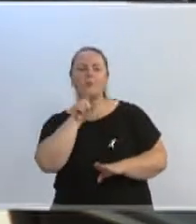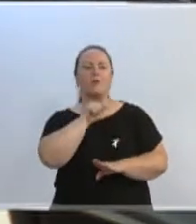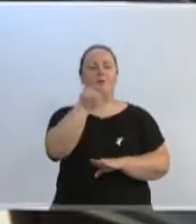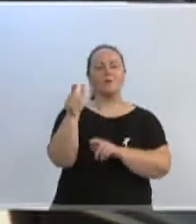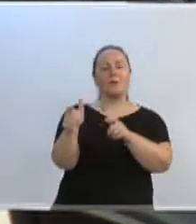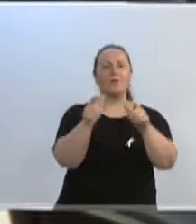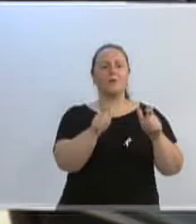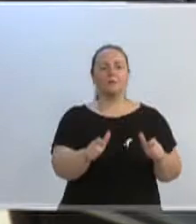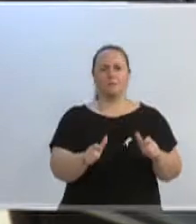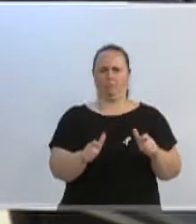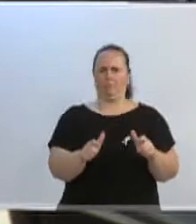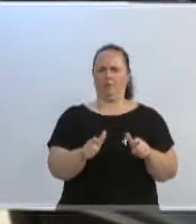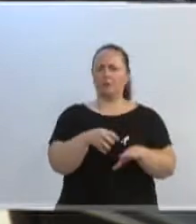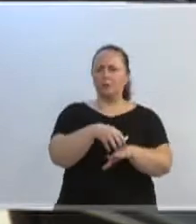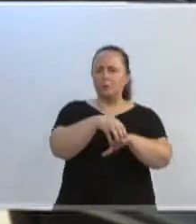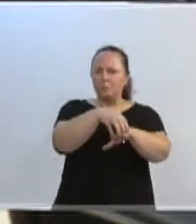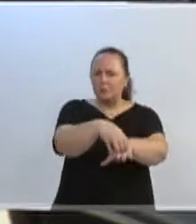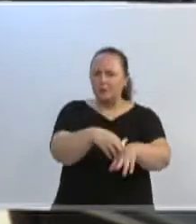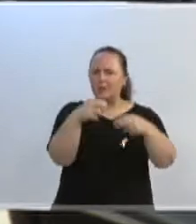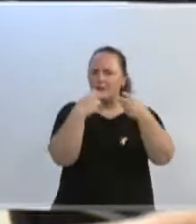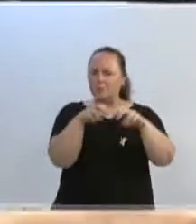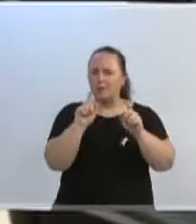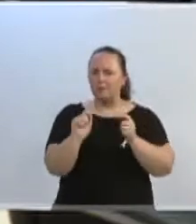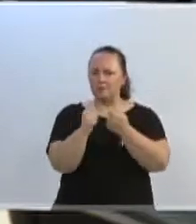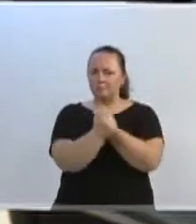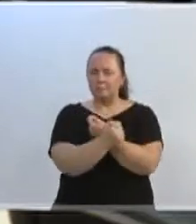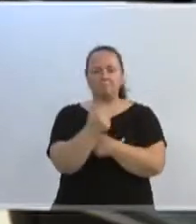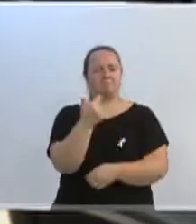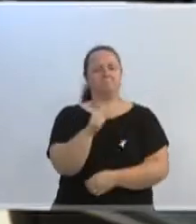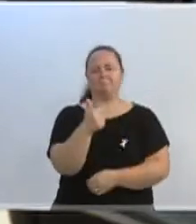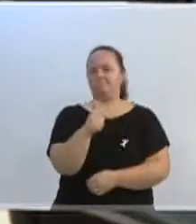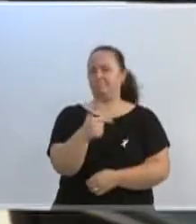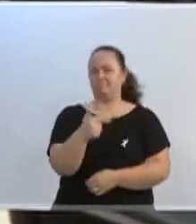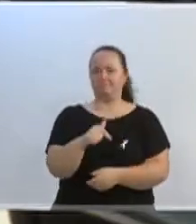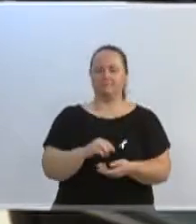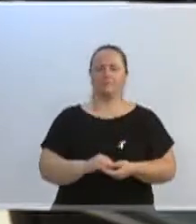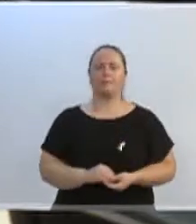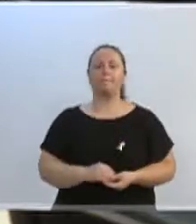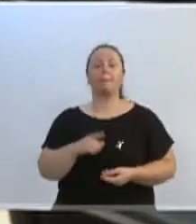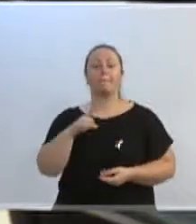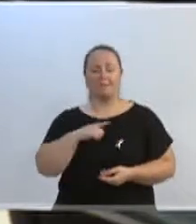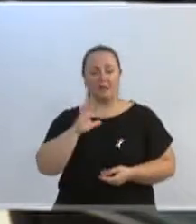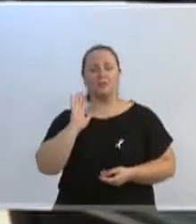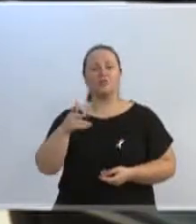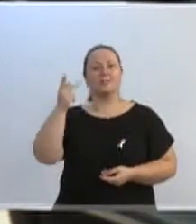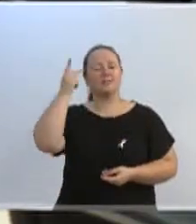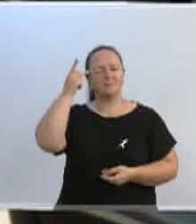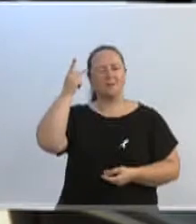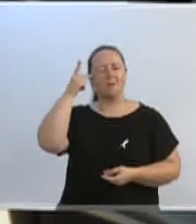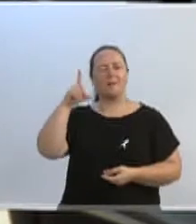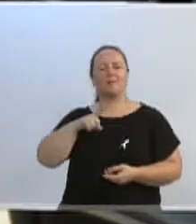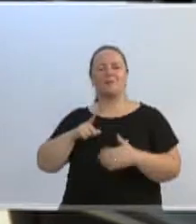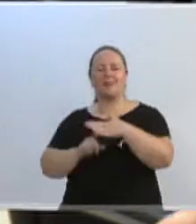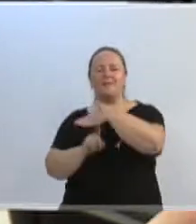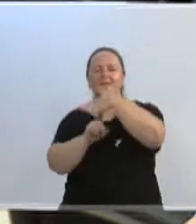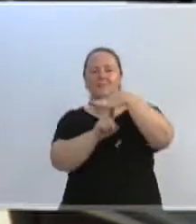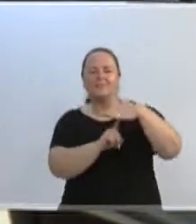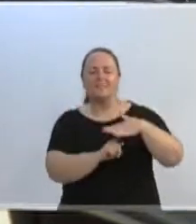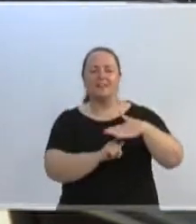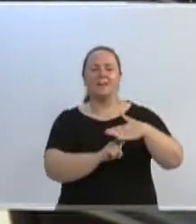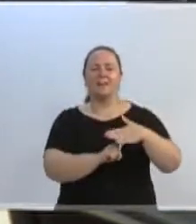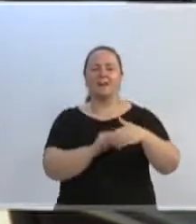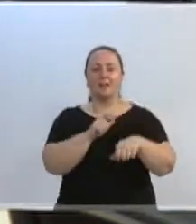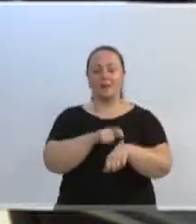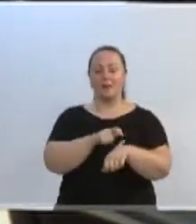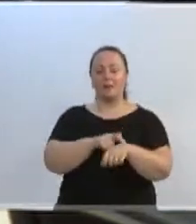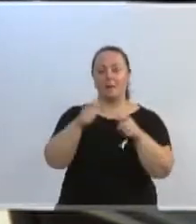um ônibus de turismo adaptado. Aconteceu da gente participar na Reatec, já em São Paulo, e na hora das paradas